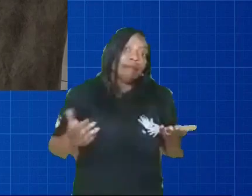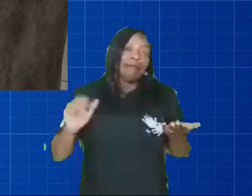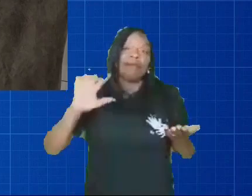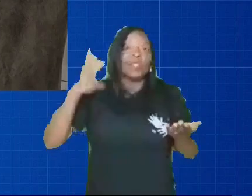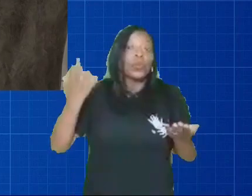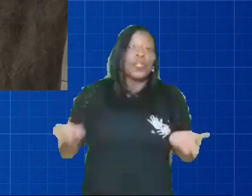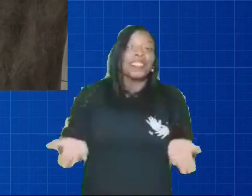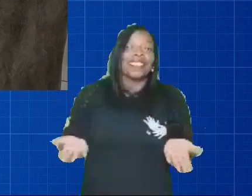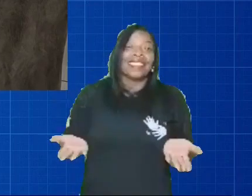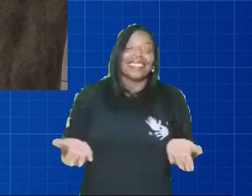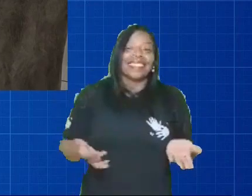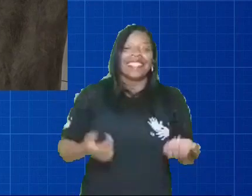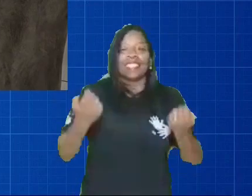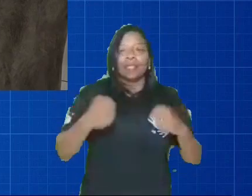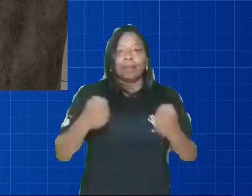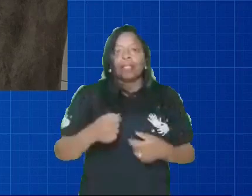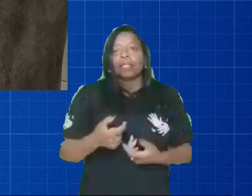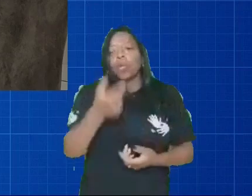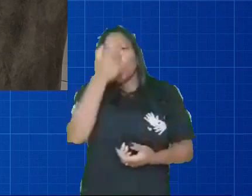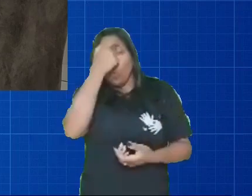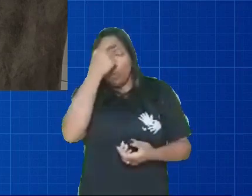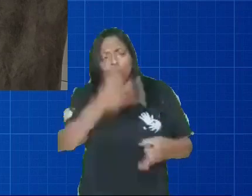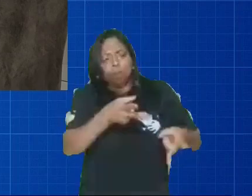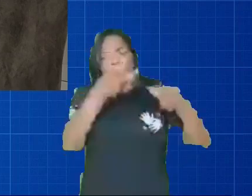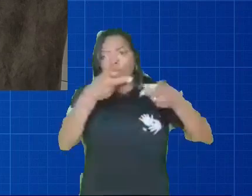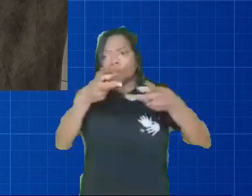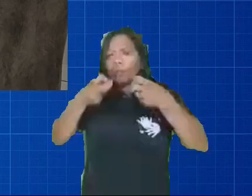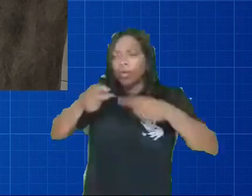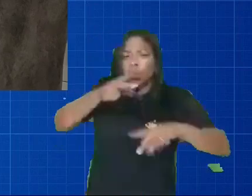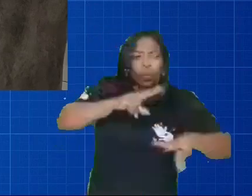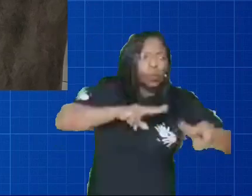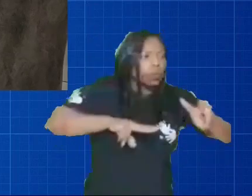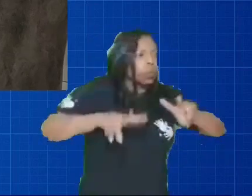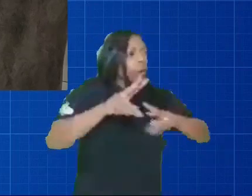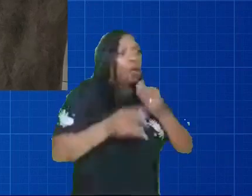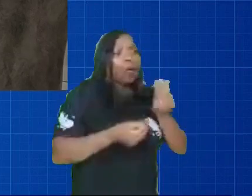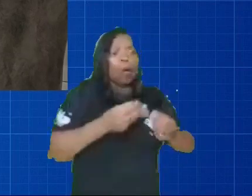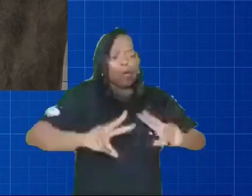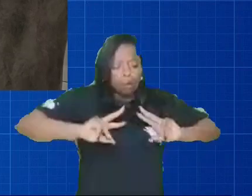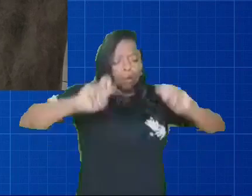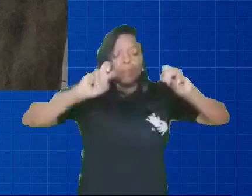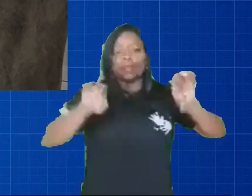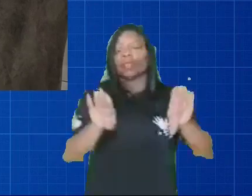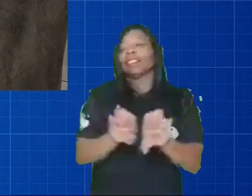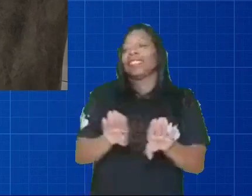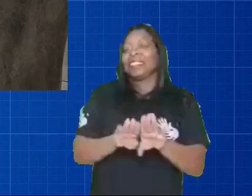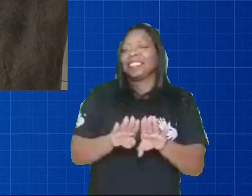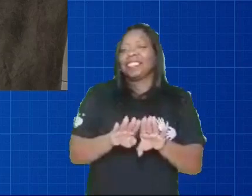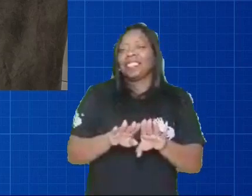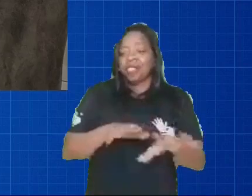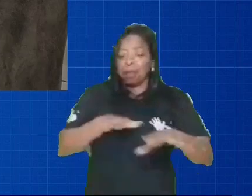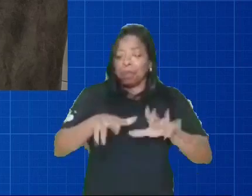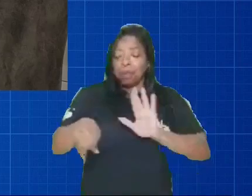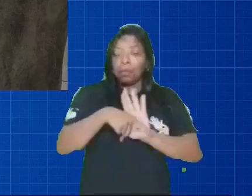Então, assim, essa questão de conscientização foi muito bacana, foi um projeto que mobilizou muito, foi foi interessante, né, um exemplo que a gente está dando, mas